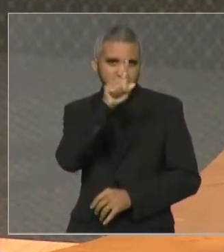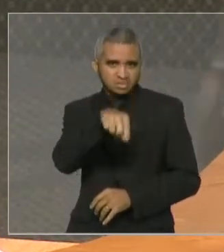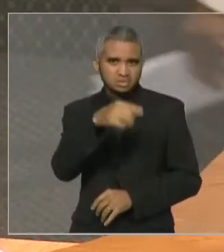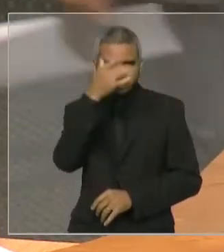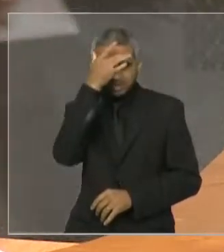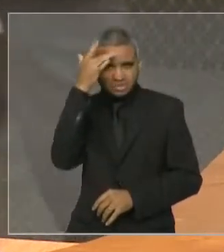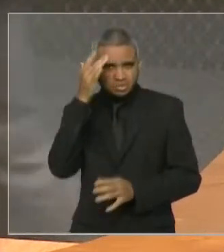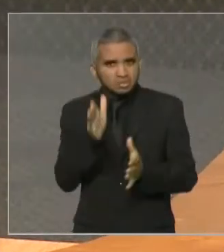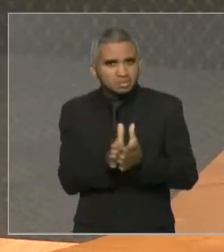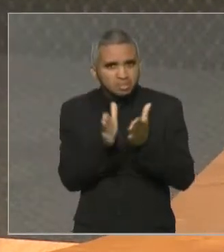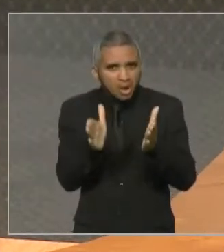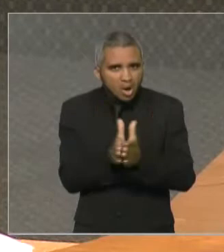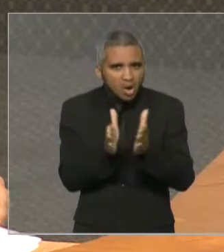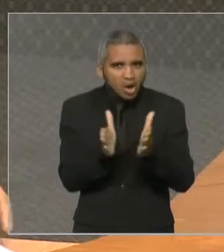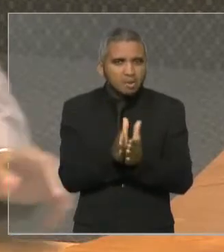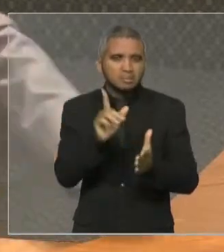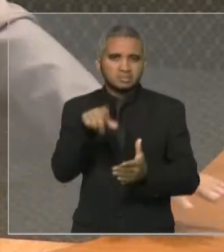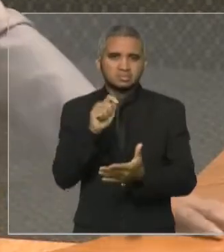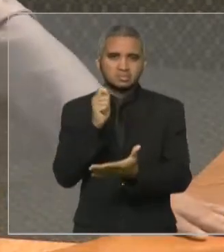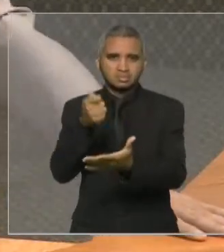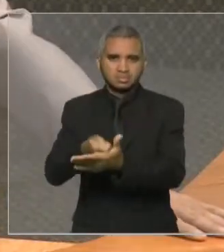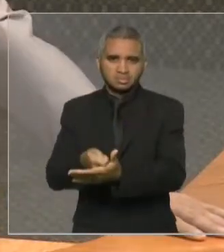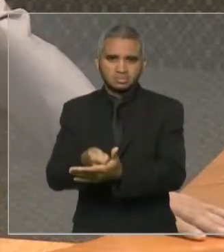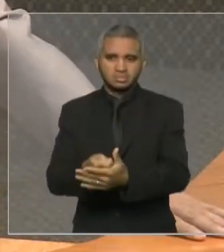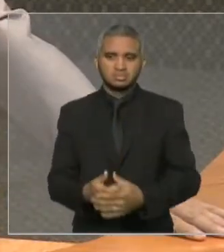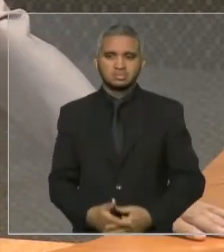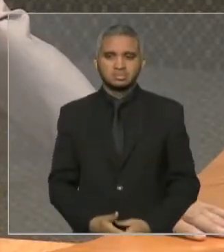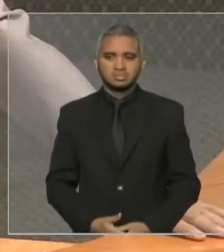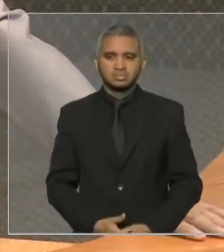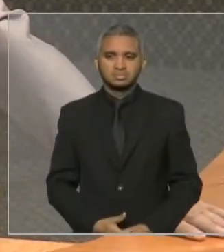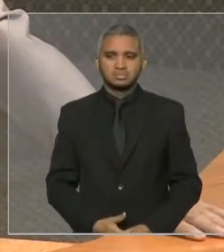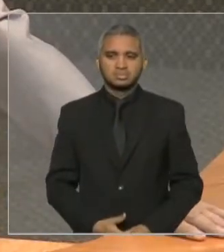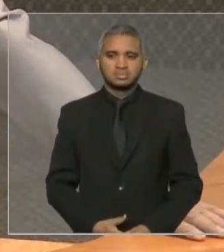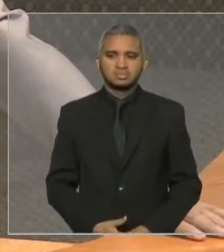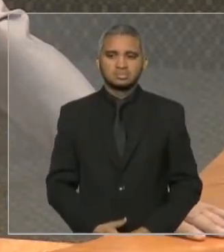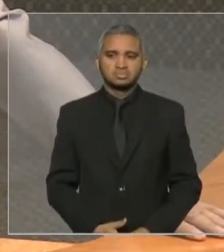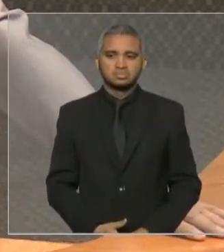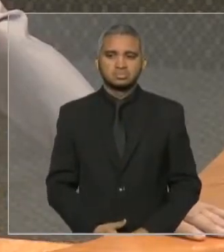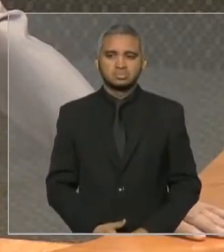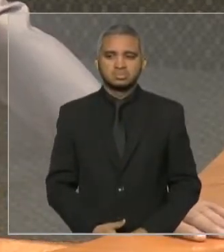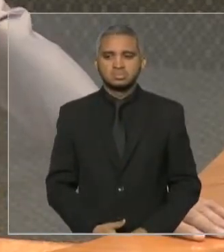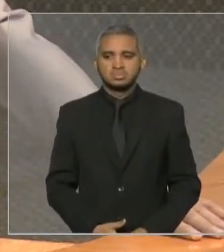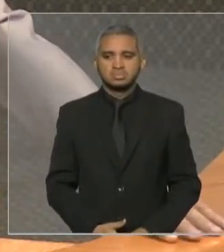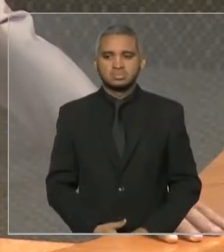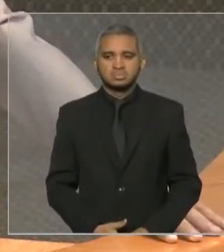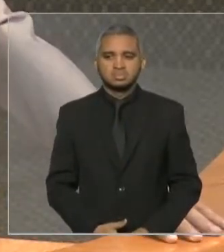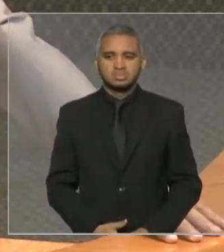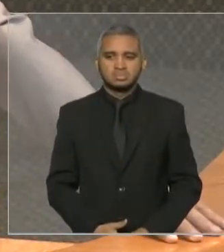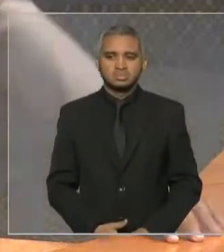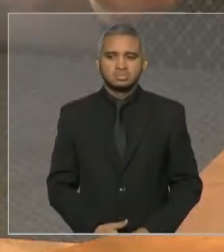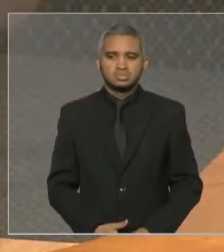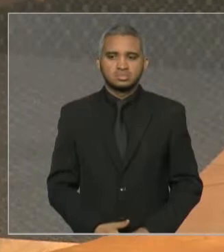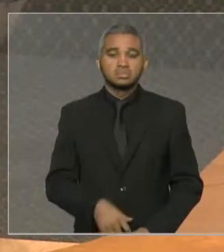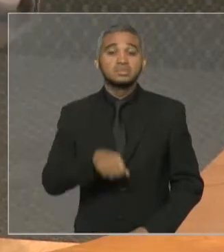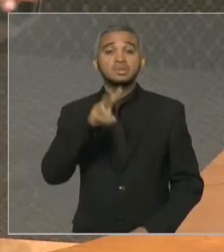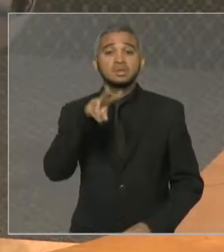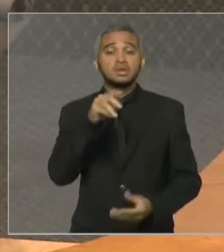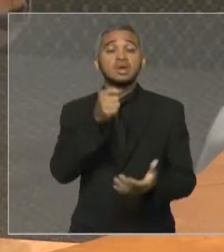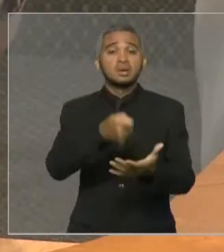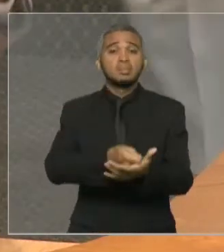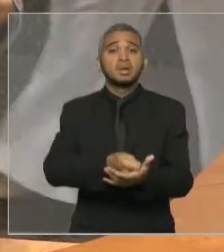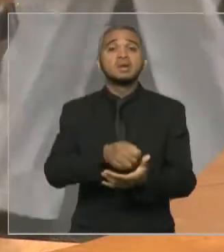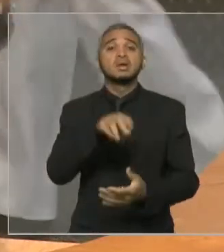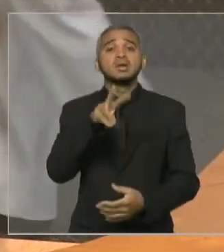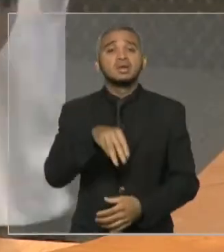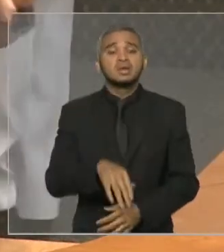Não têm. Senhor presidente, eu vou concluir. Conclua. Vai quebrar sabe para quem? Contra aqueles que a gente luta